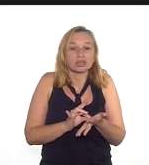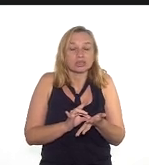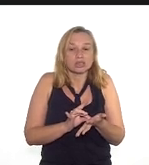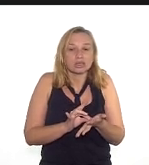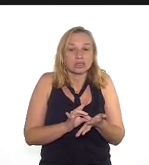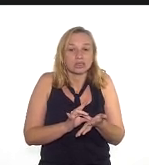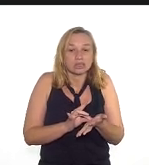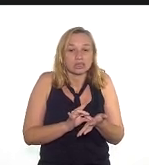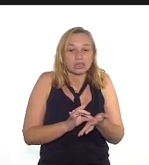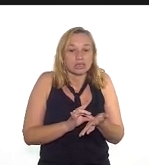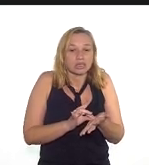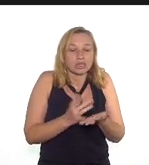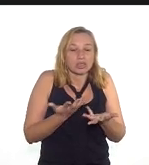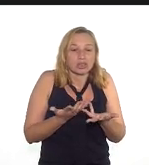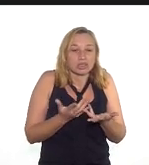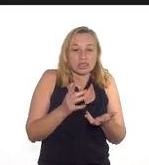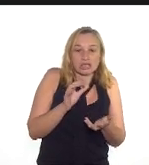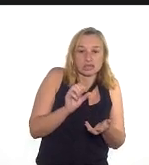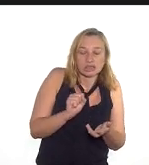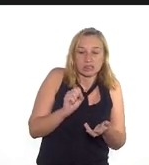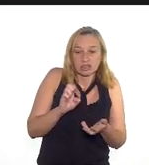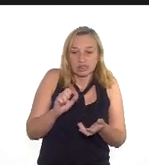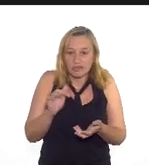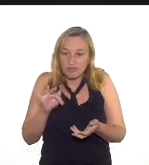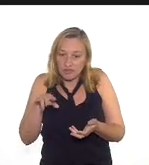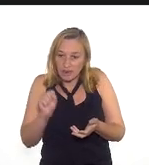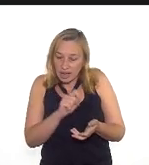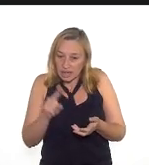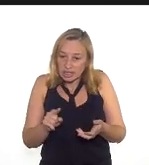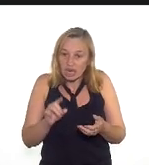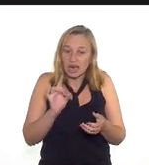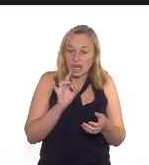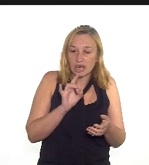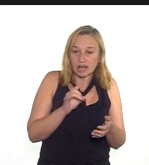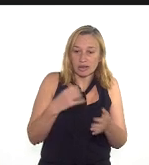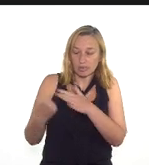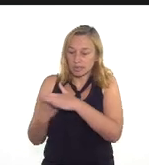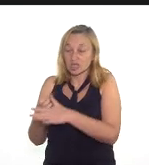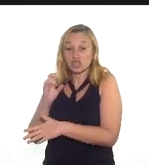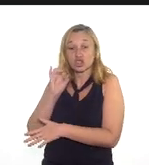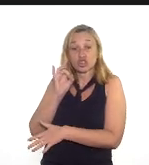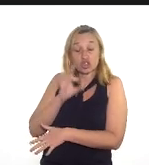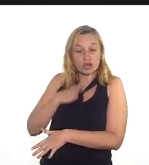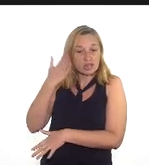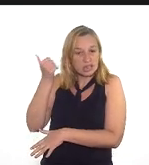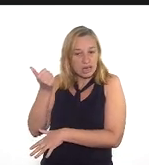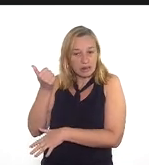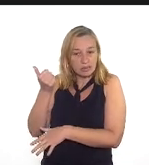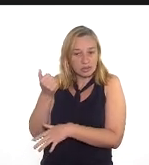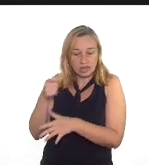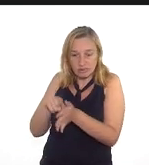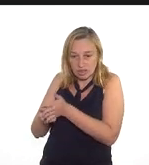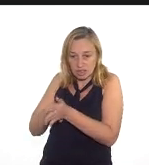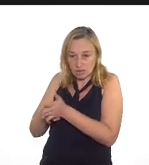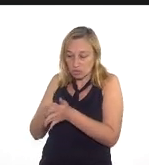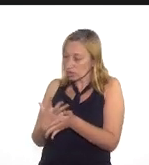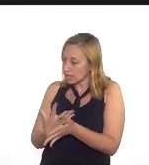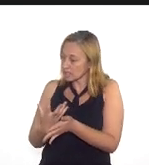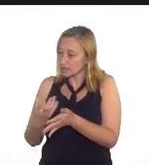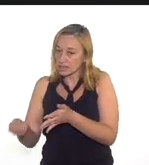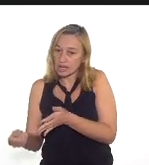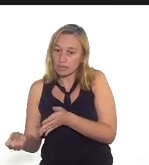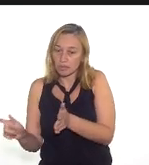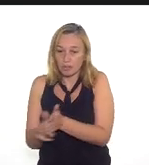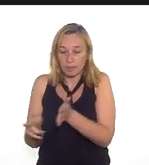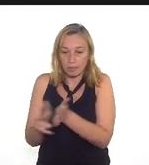quebra de paradigma para a Cefaz, porque, na verdade, as empresas só sabem que são fiscalizadas quando elas recebem a intimação. Elas não sabem